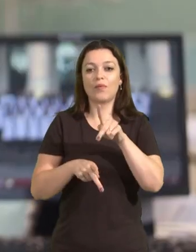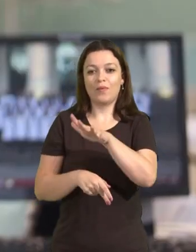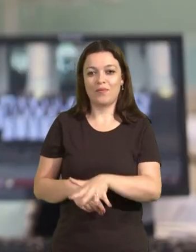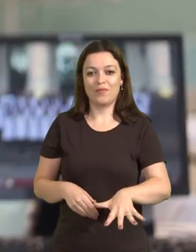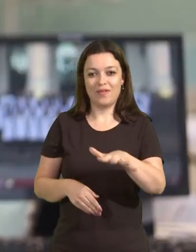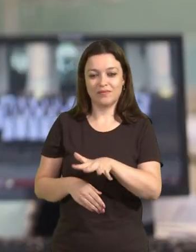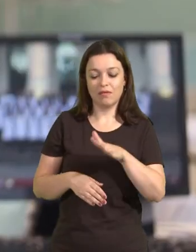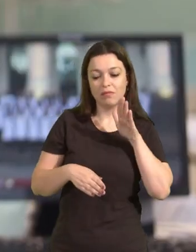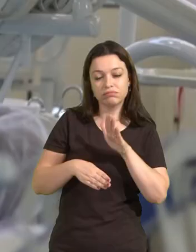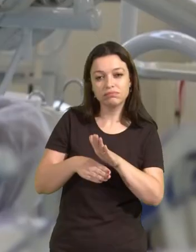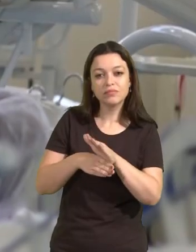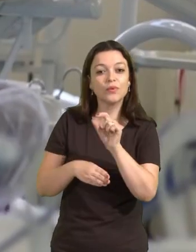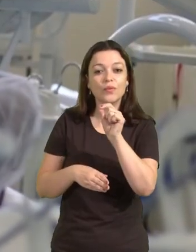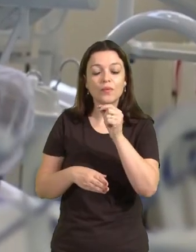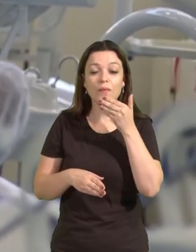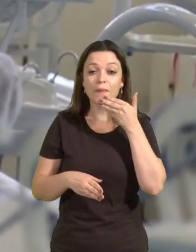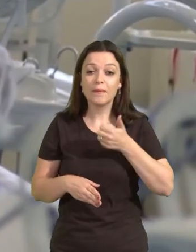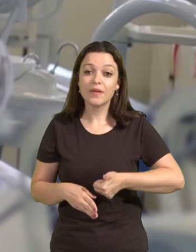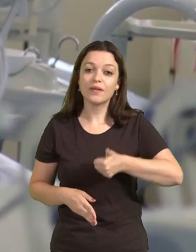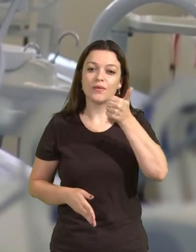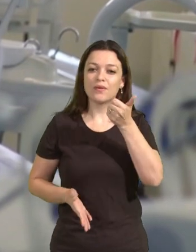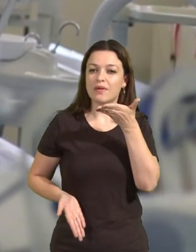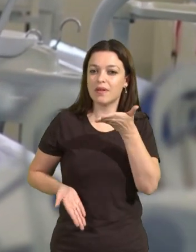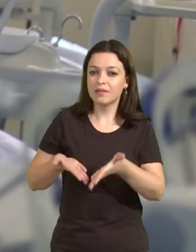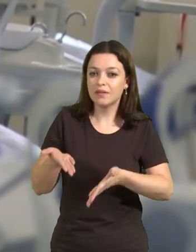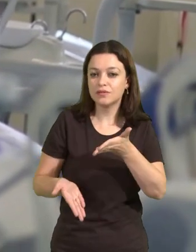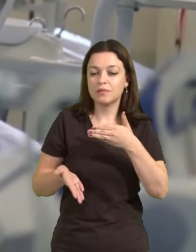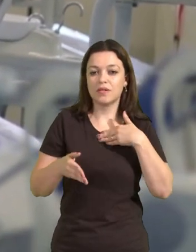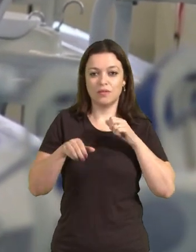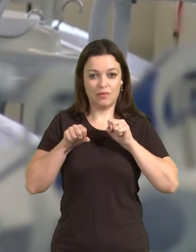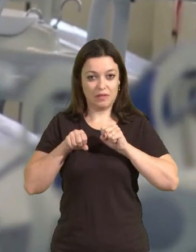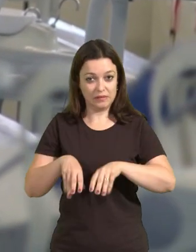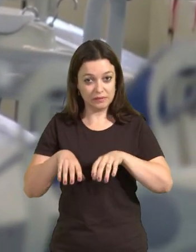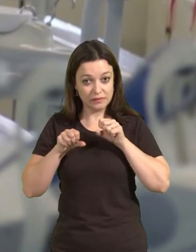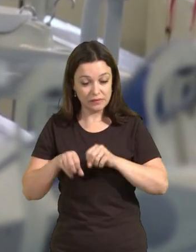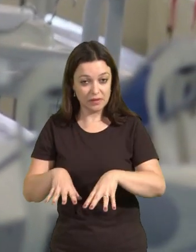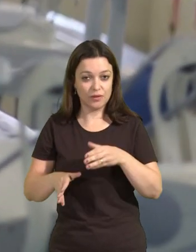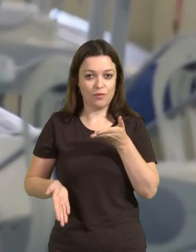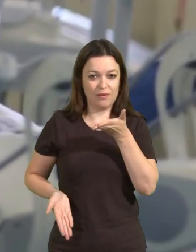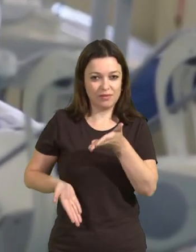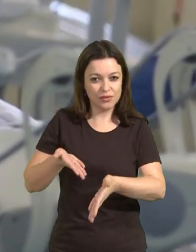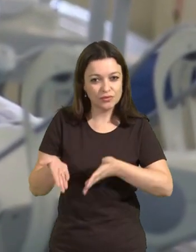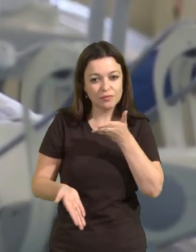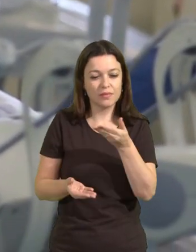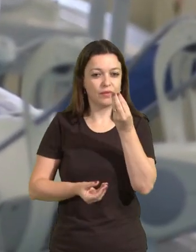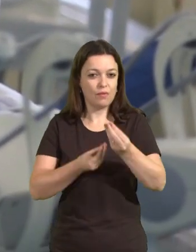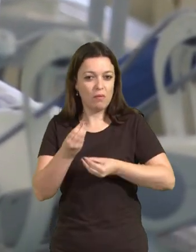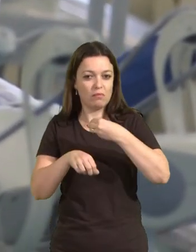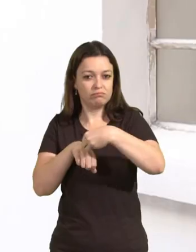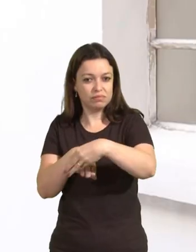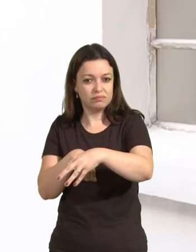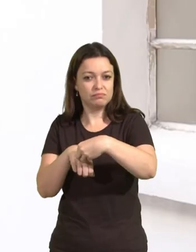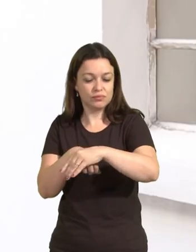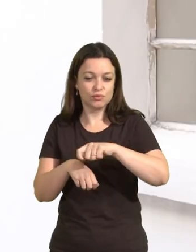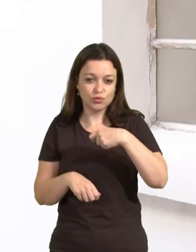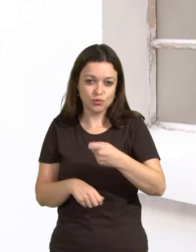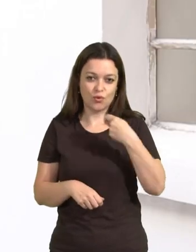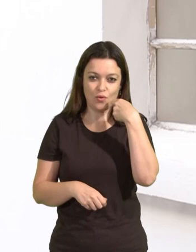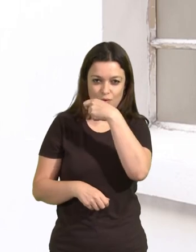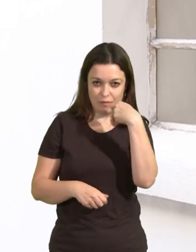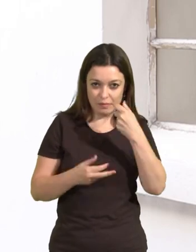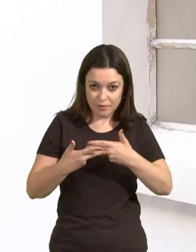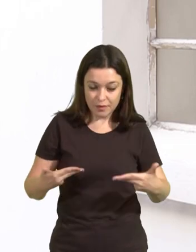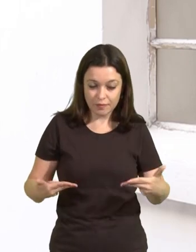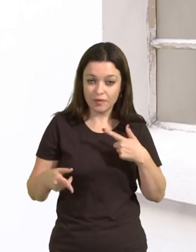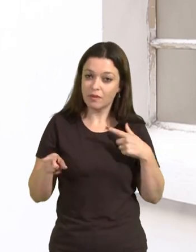população, oferecendo o melhor que nós podíamos oferecer em termos de ensino e atendimento. Você encontrar pessoas que